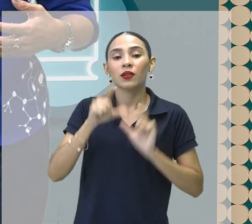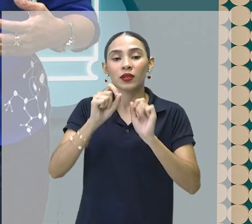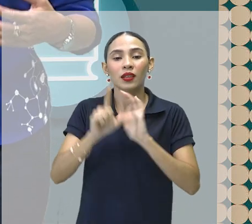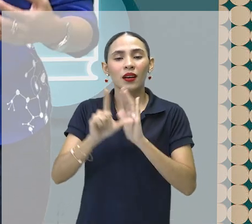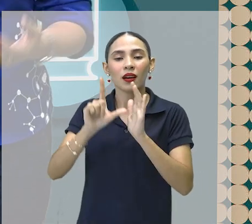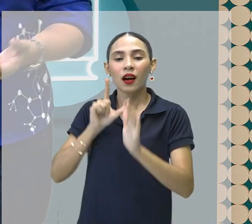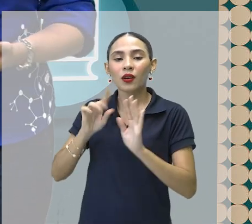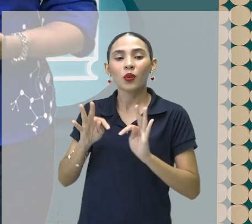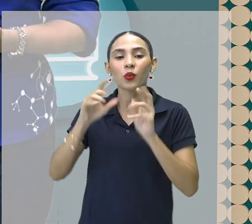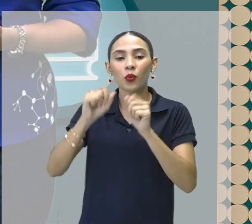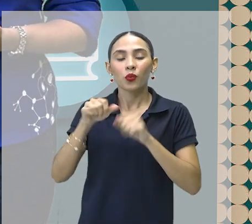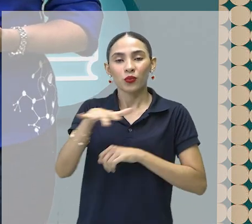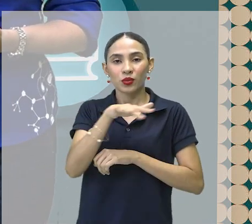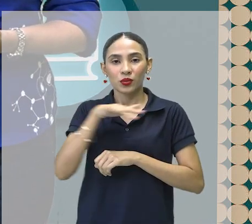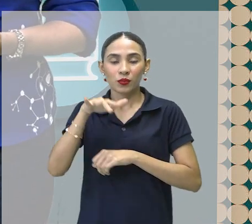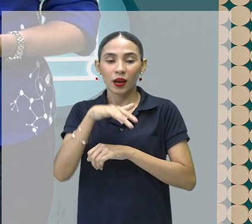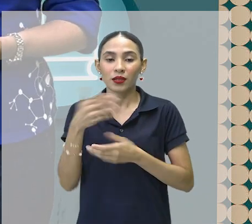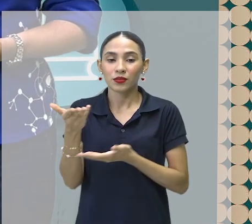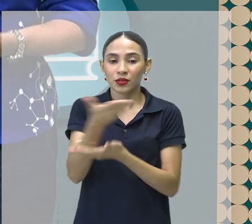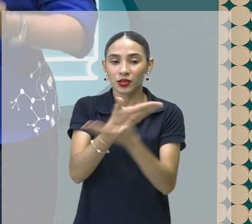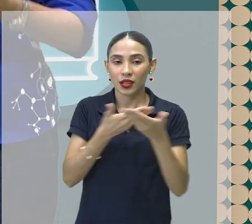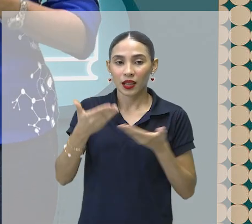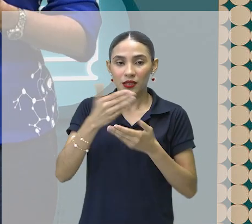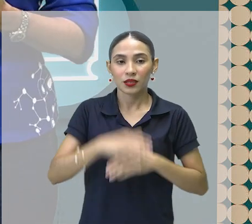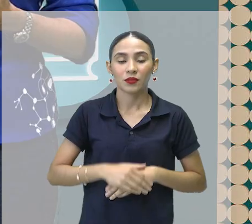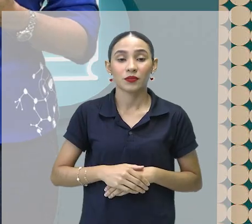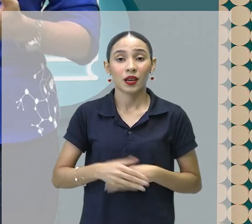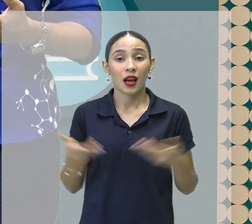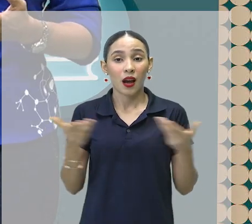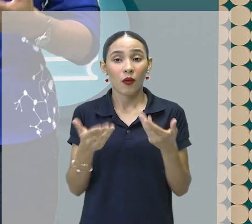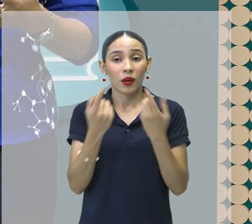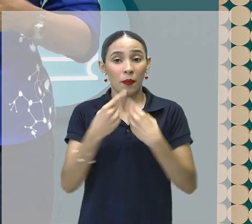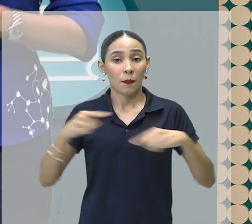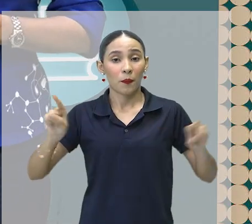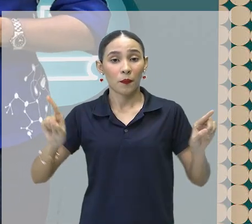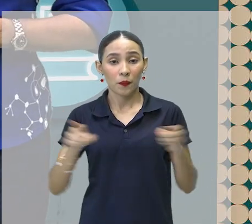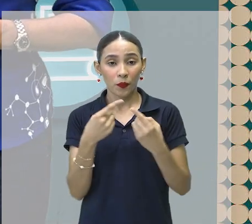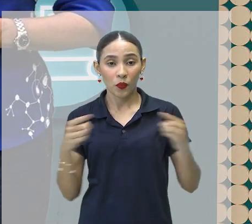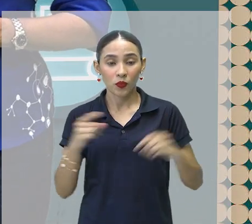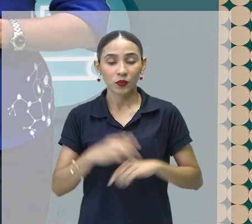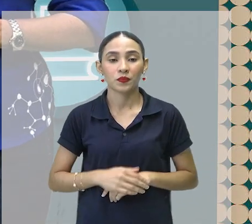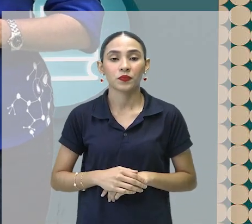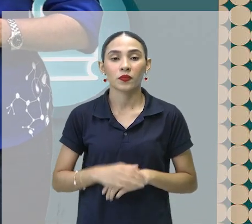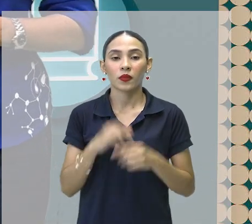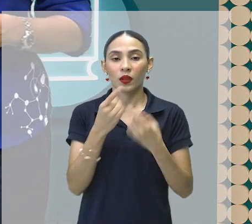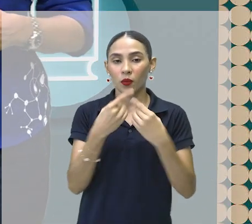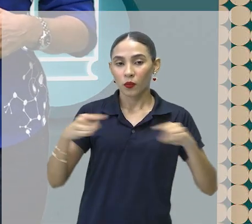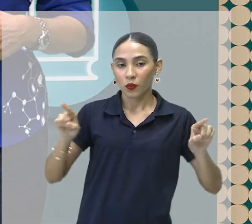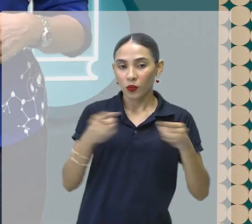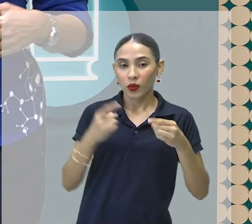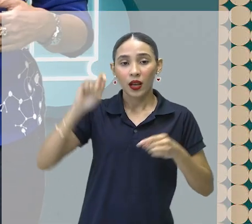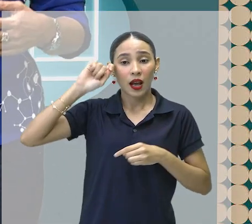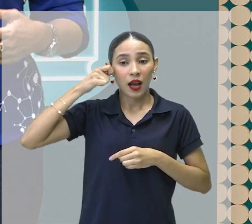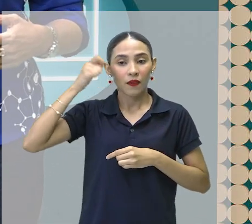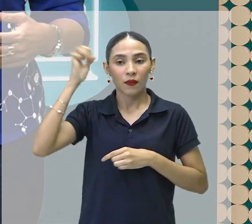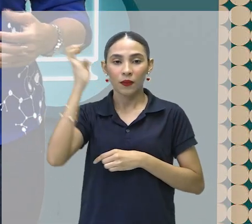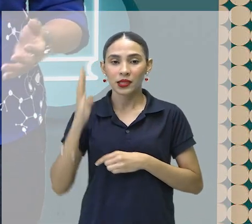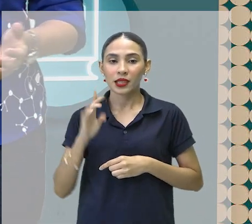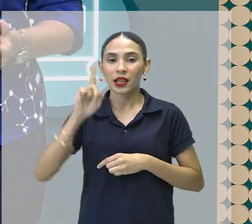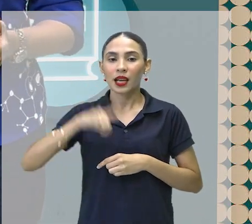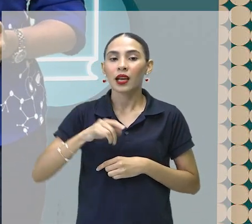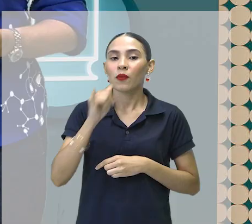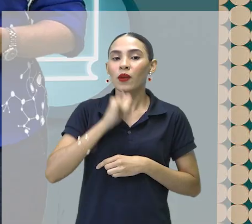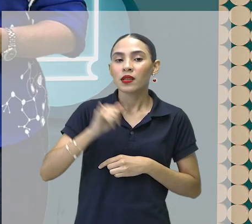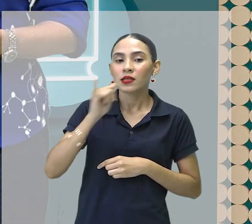de tudo, um espaço de encontro. Vamos agora falar sobre música. A música afro-brasileira, por exemplo, é resultado